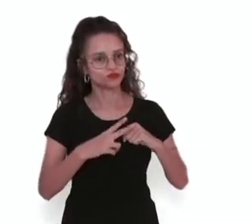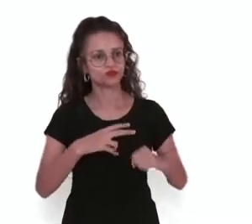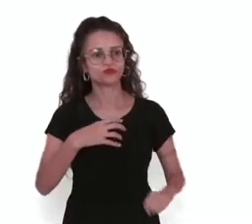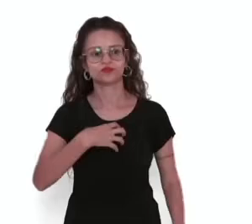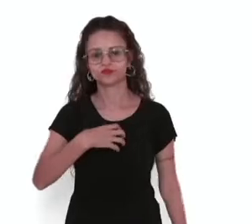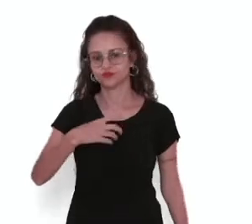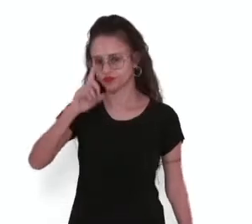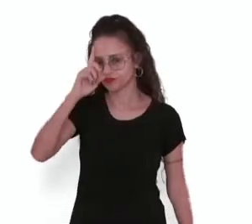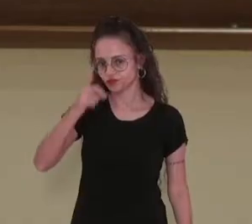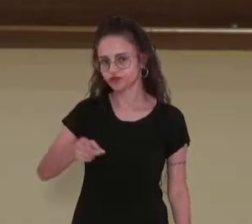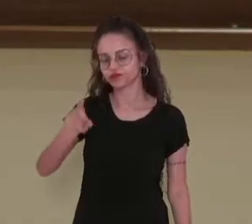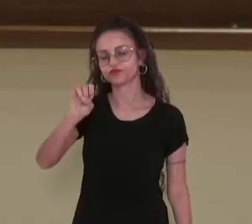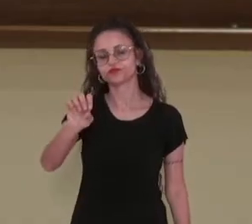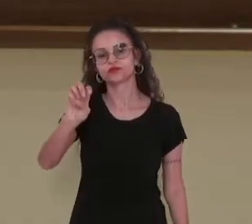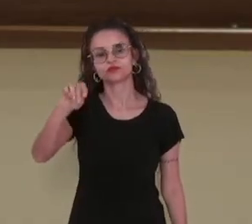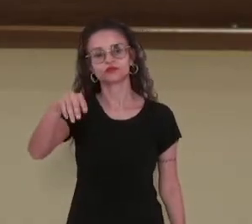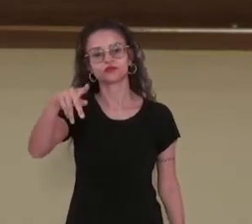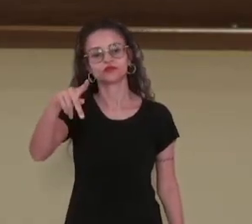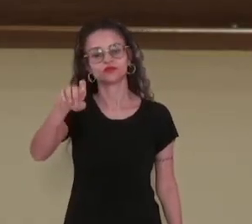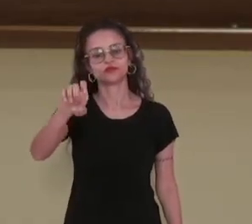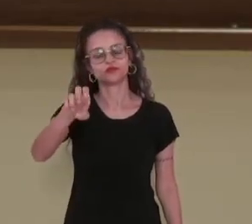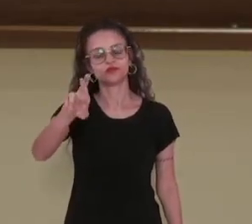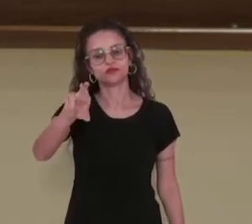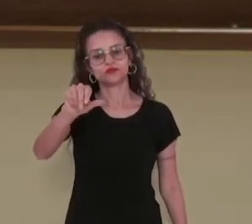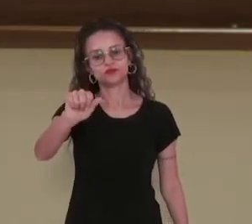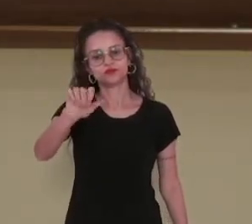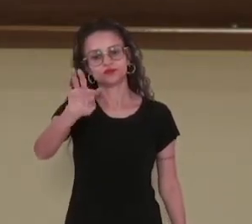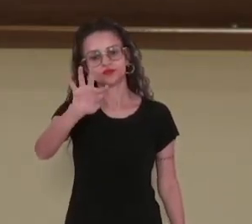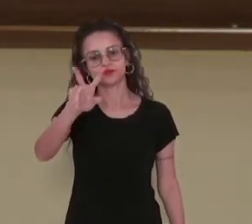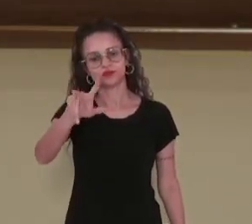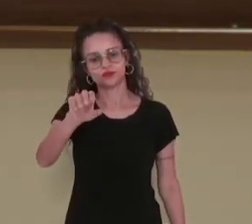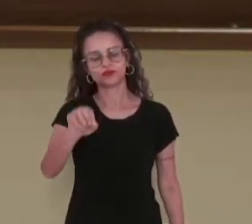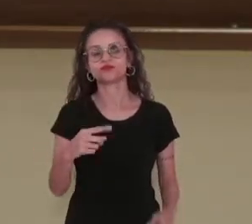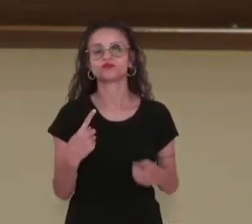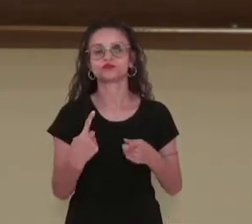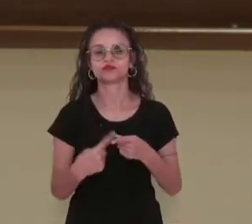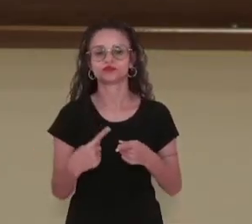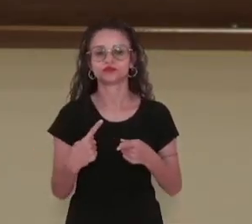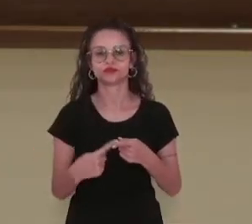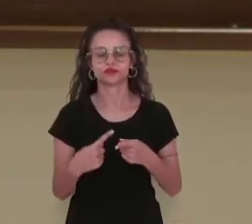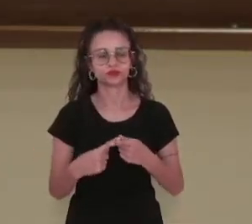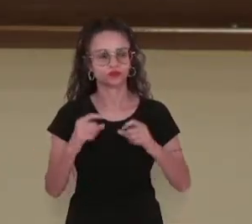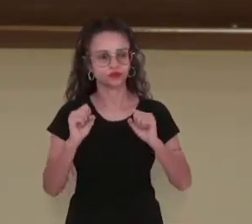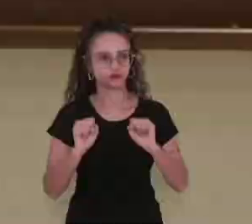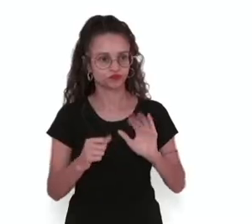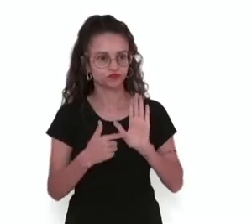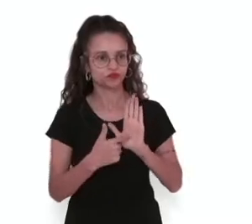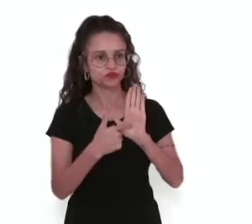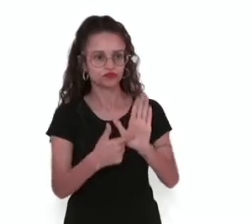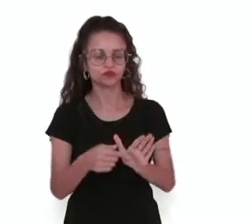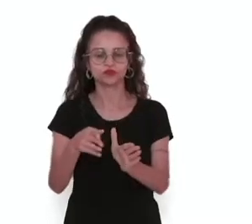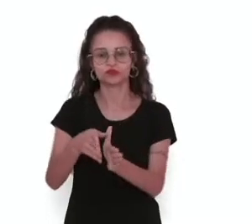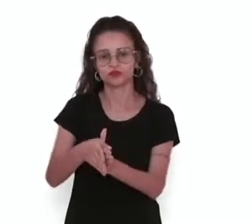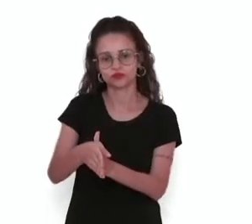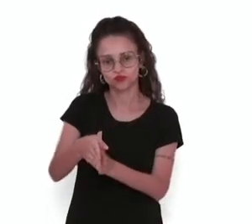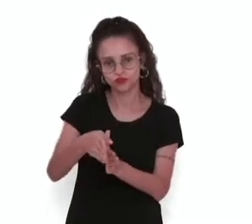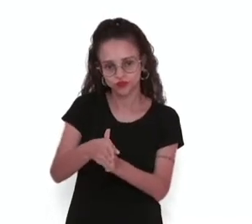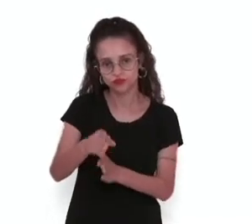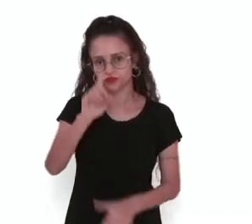modo imperativo. Por que no imperativo, professora? Porque eu posso indicar um conselho, uma